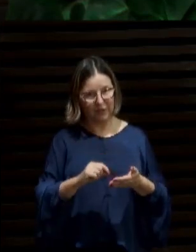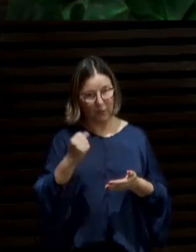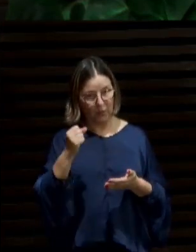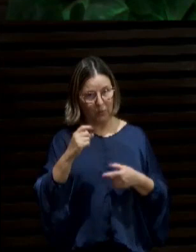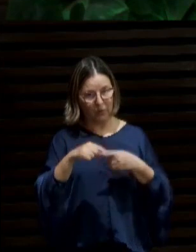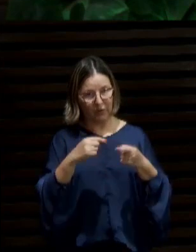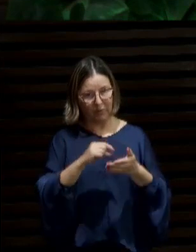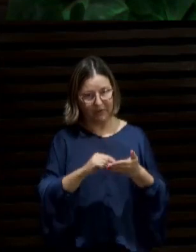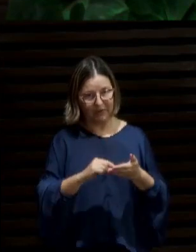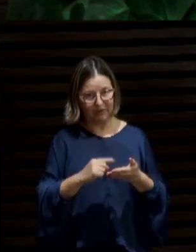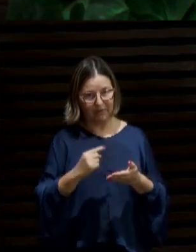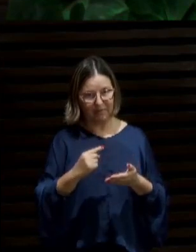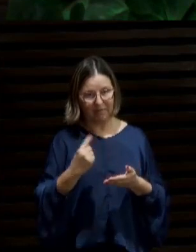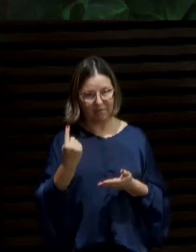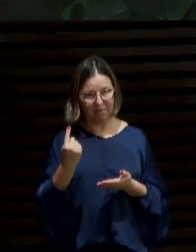14.